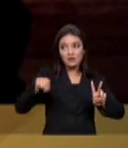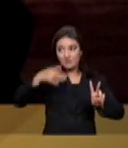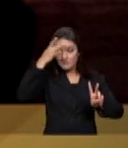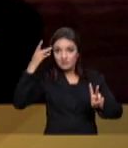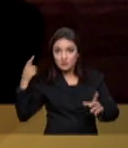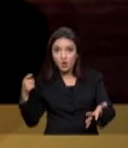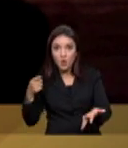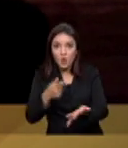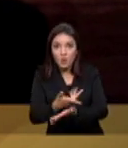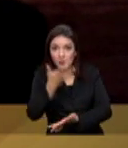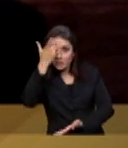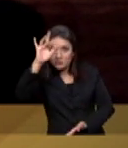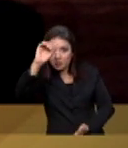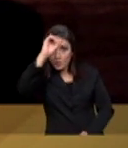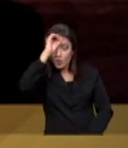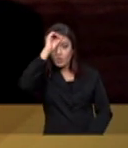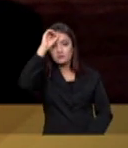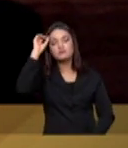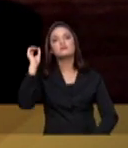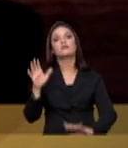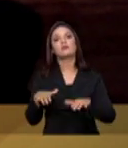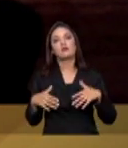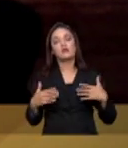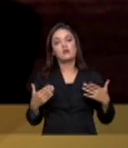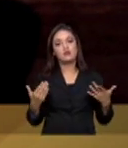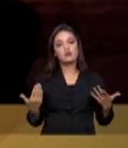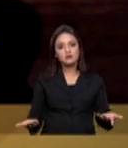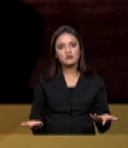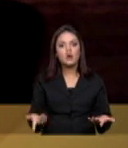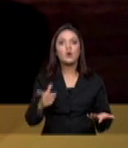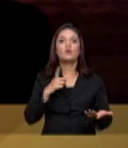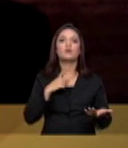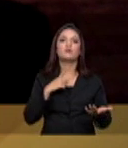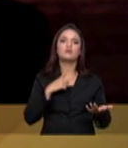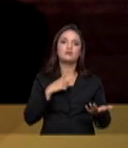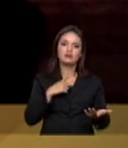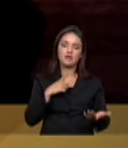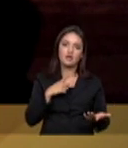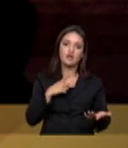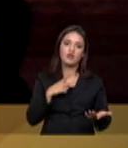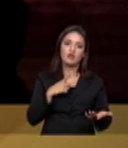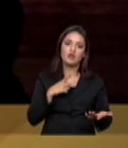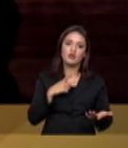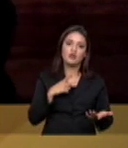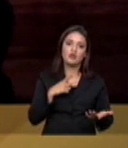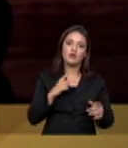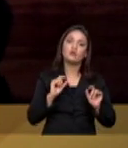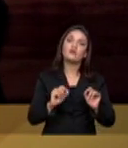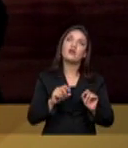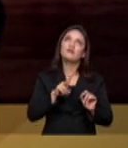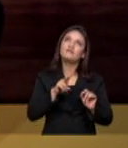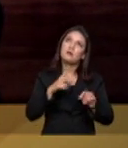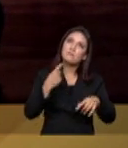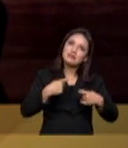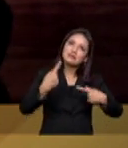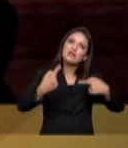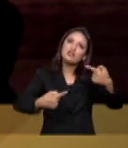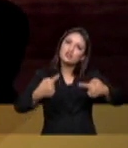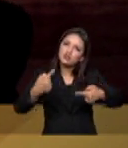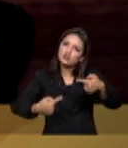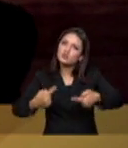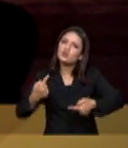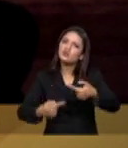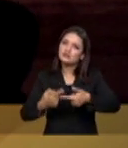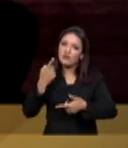em ação própria de natureza eminentemente reparatória é questão a ser amadurecida pela